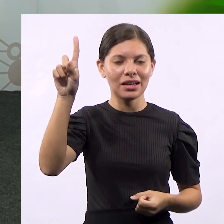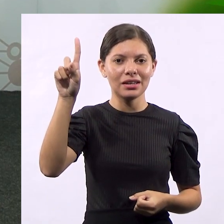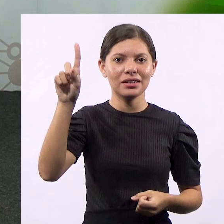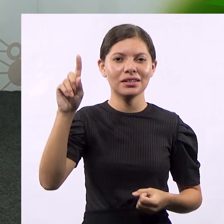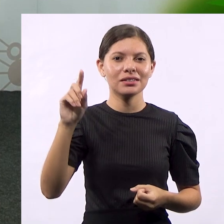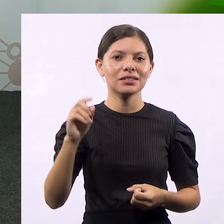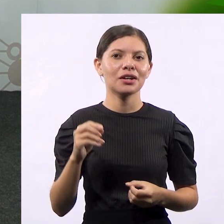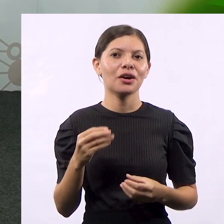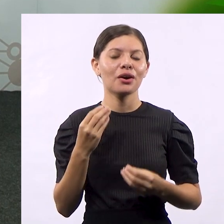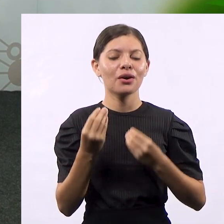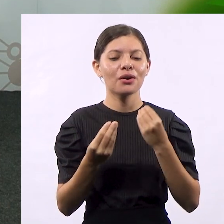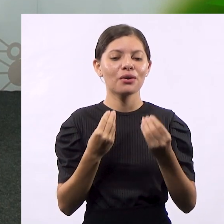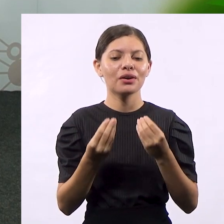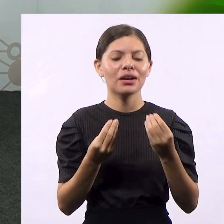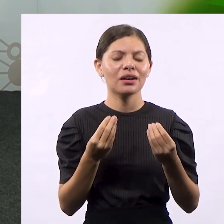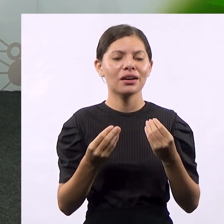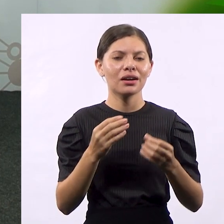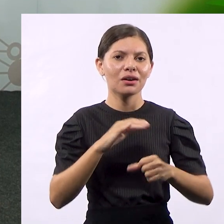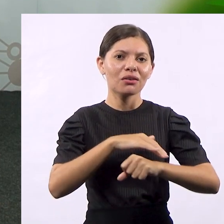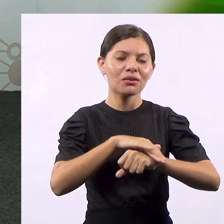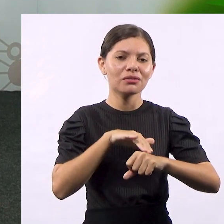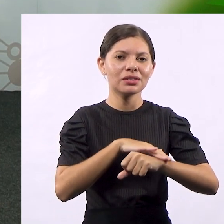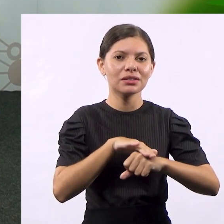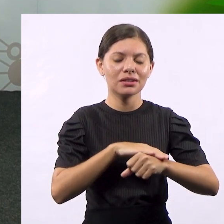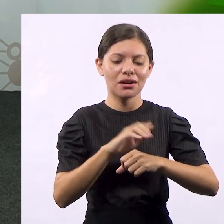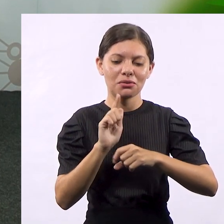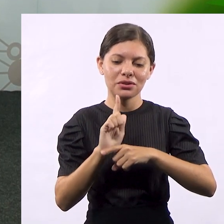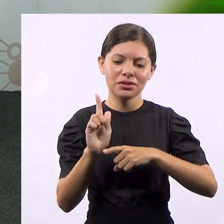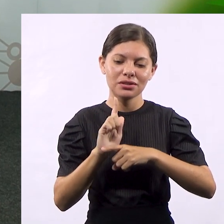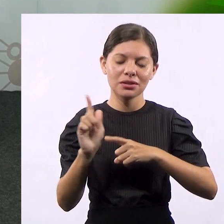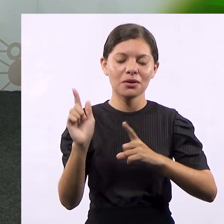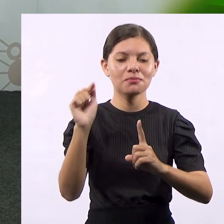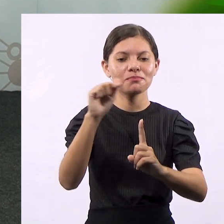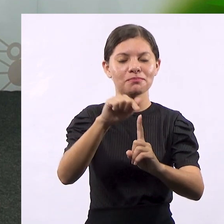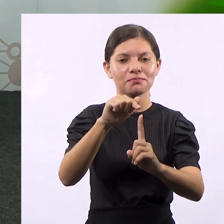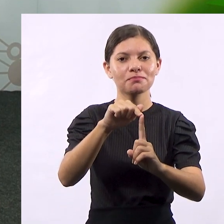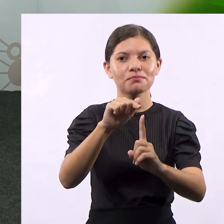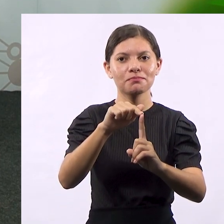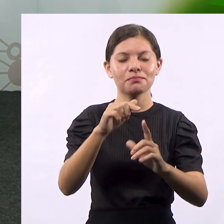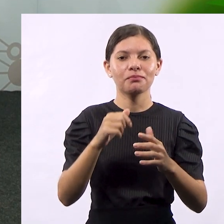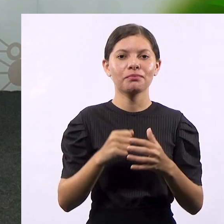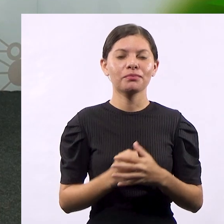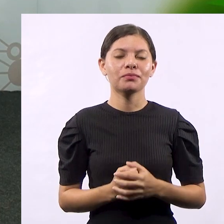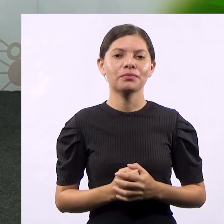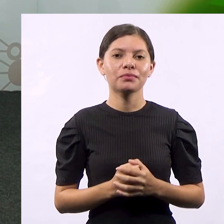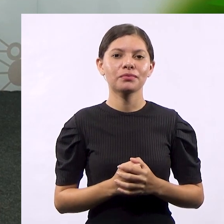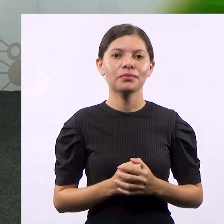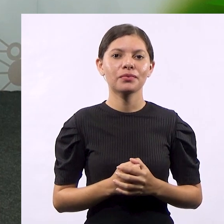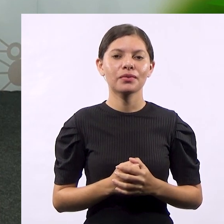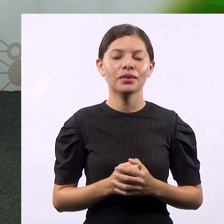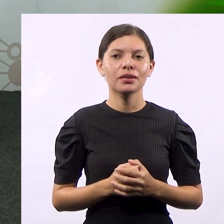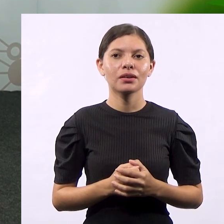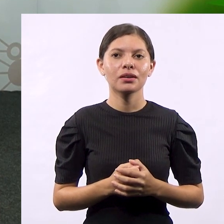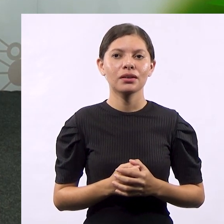eles podem conversar com a gestão escolar para atingir esses objetivos. E